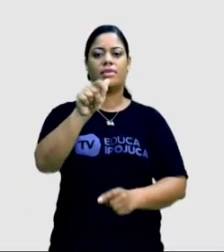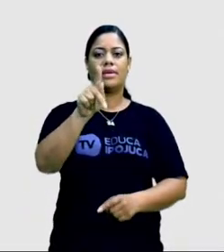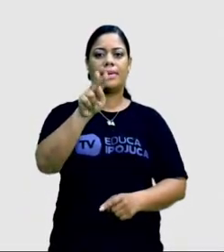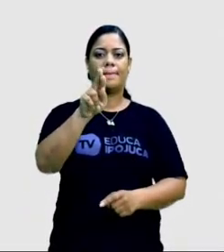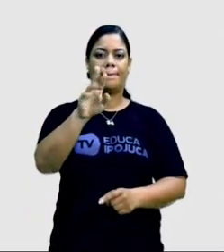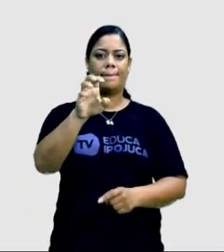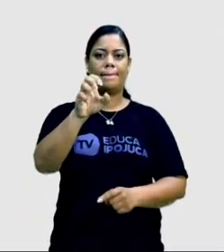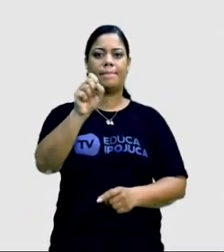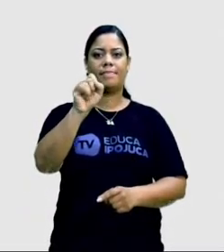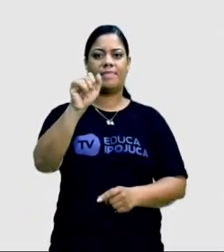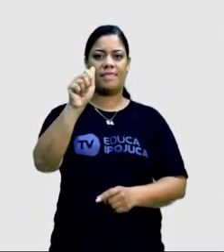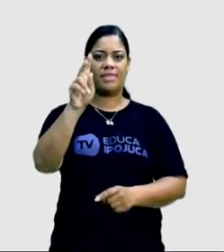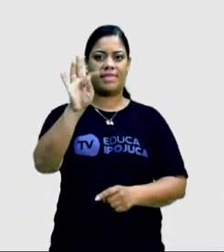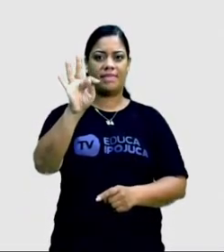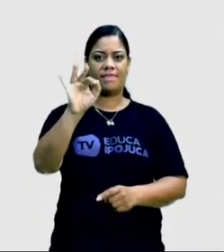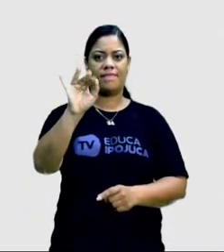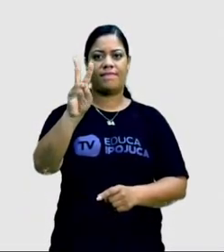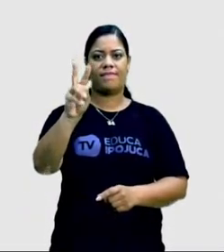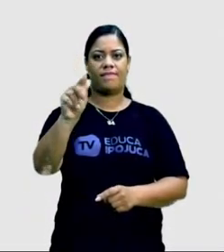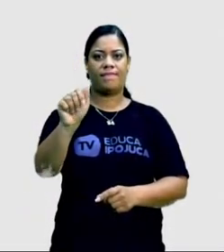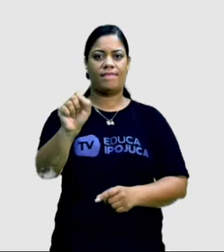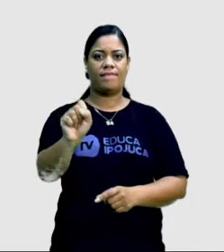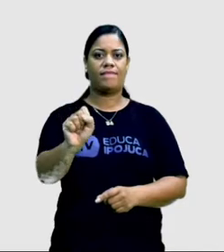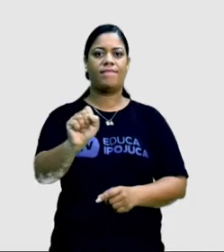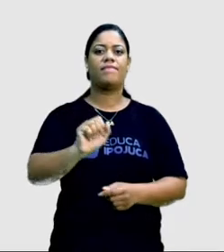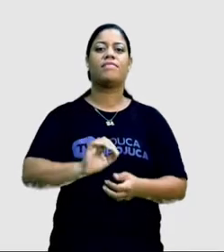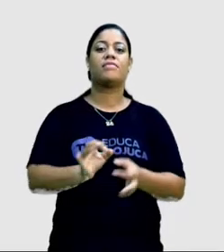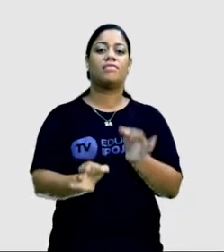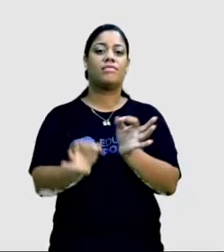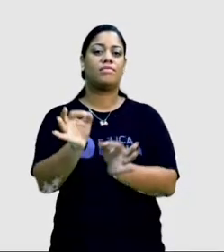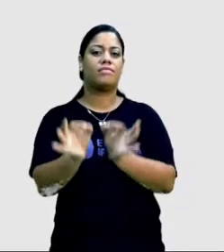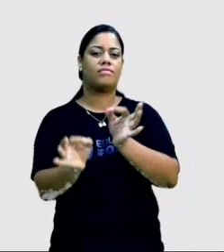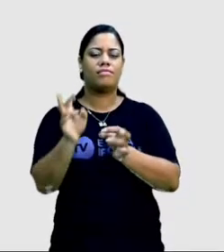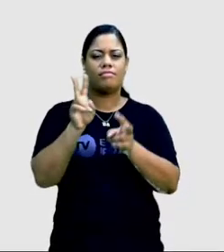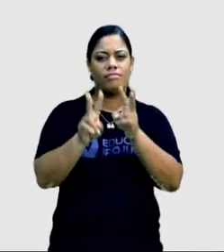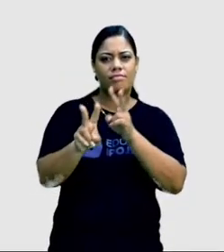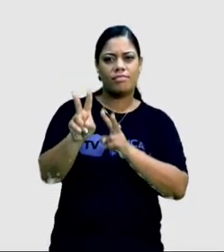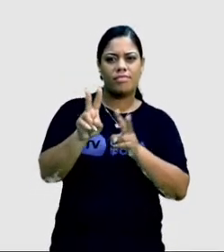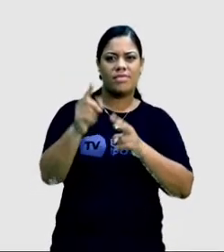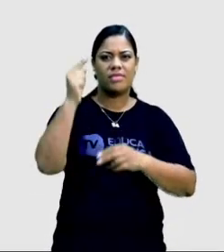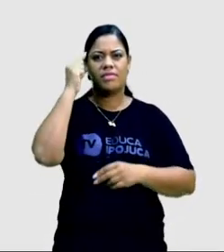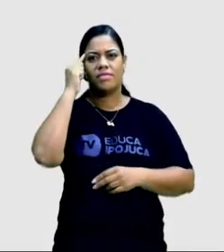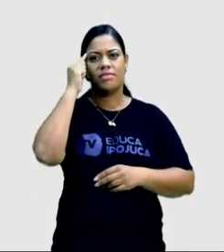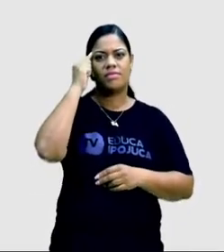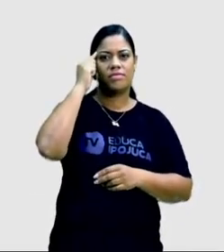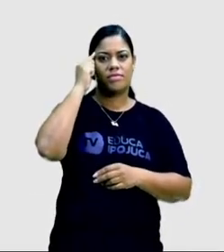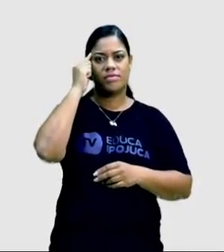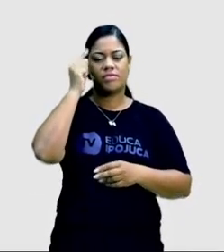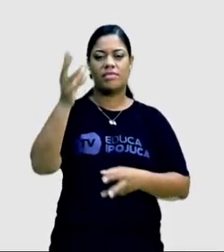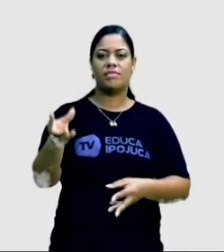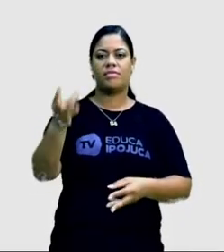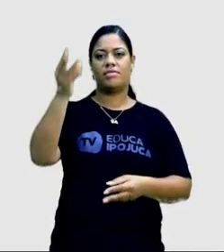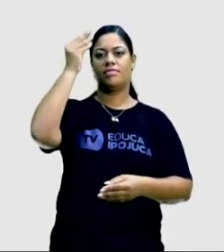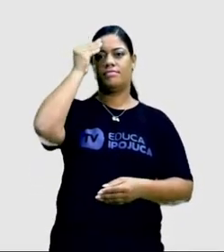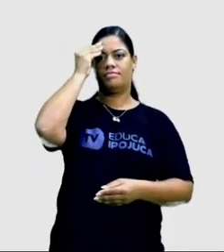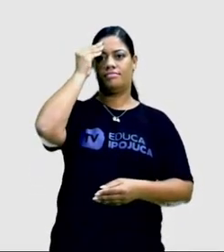apreciativas, que são os princípios de análise e de julgamento. Então, não se preocupe em